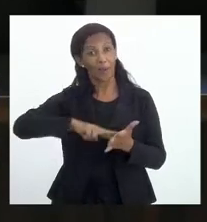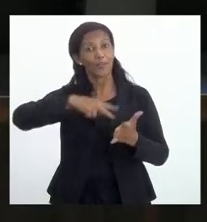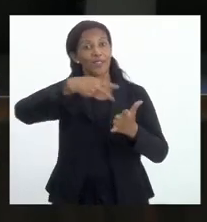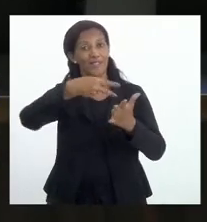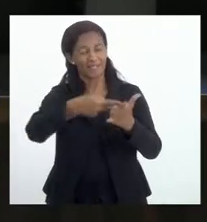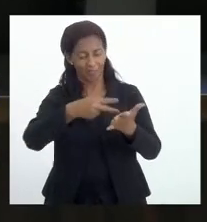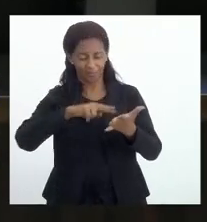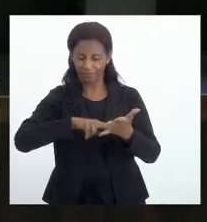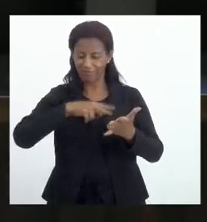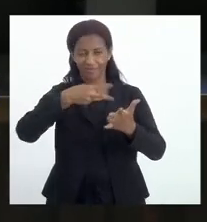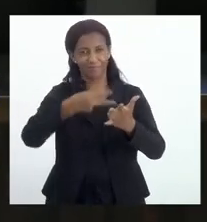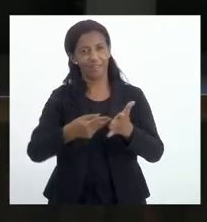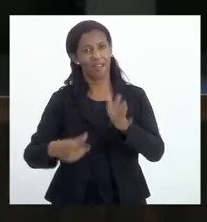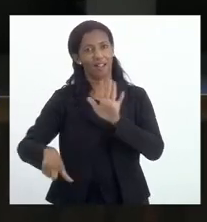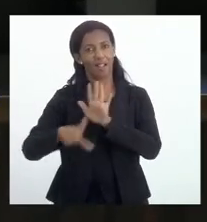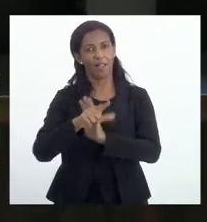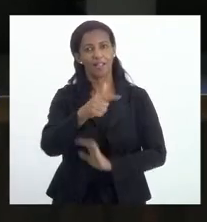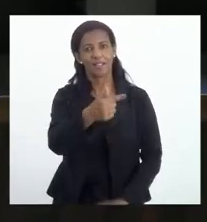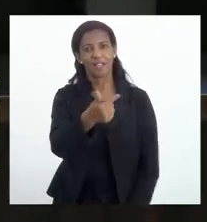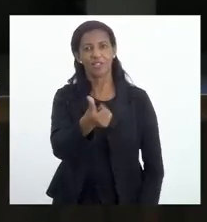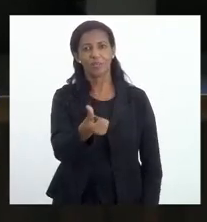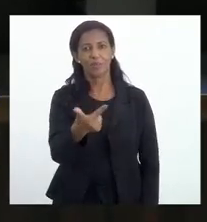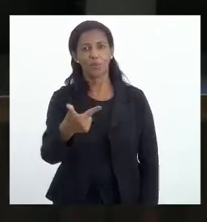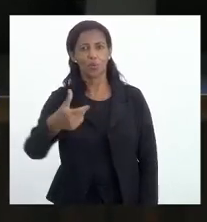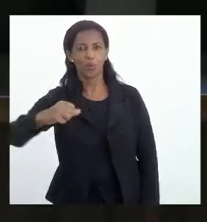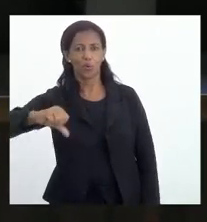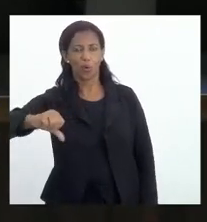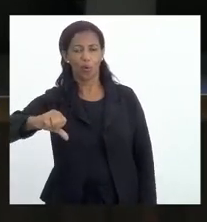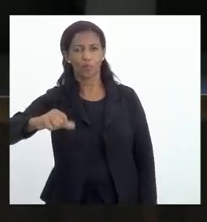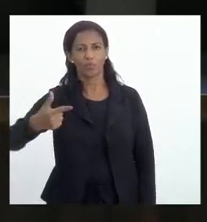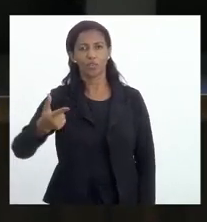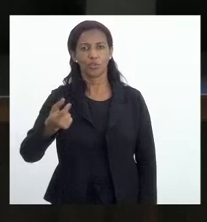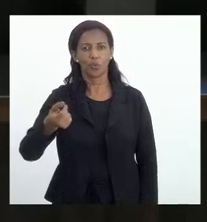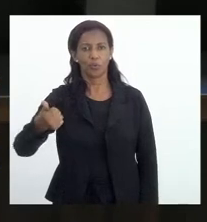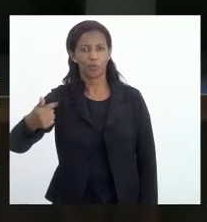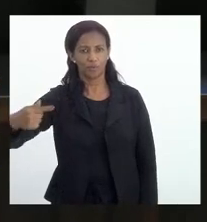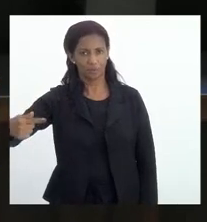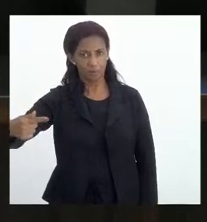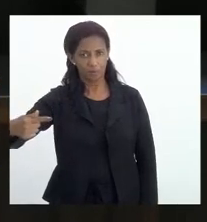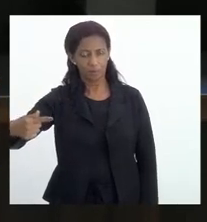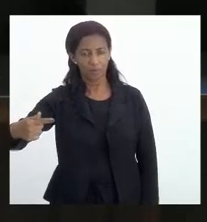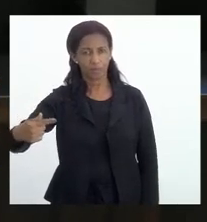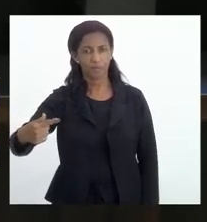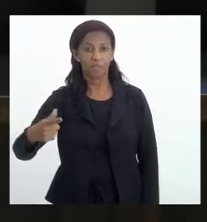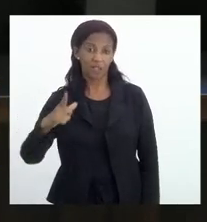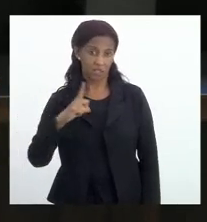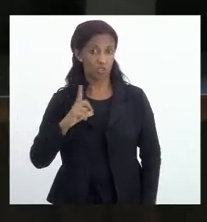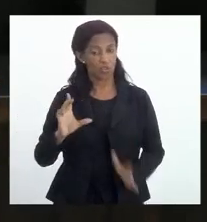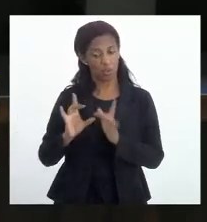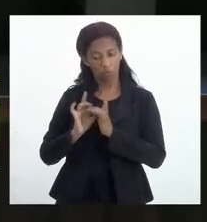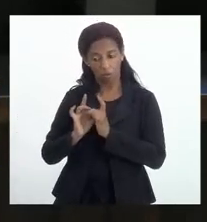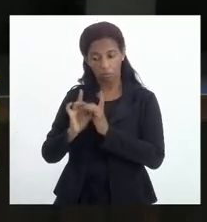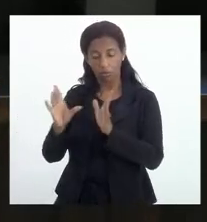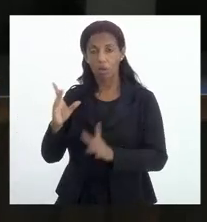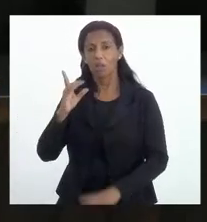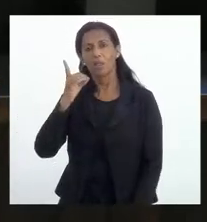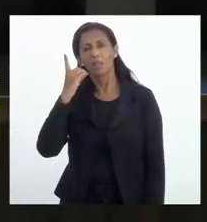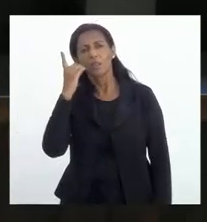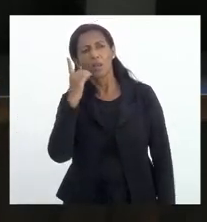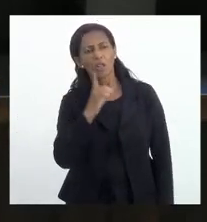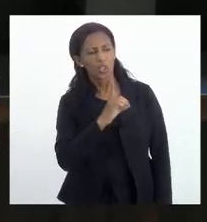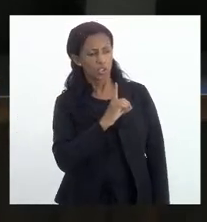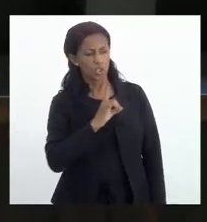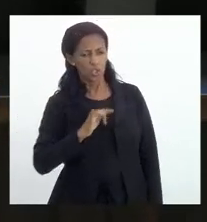alteração à Lei 7629, de 17, que tinha autorizado o deputado Dionísio